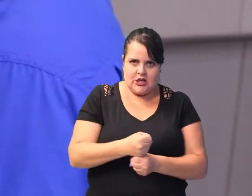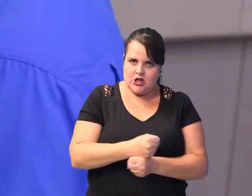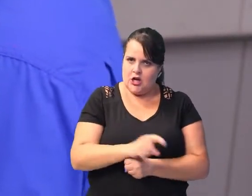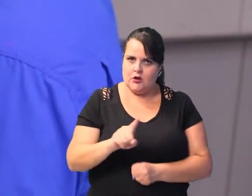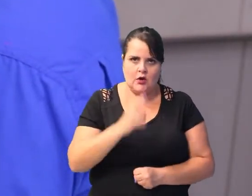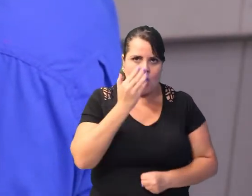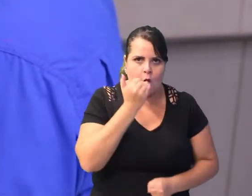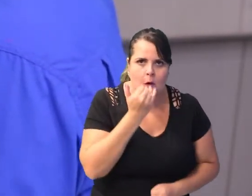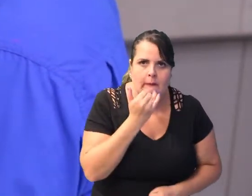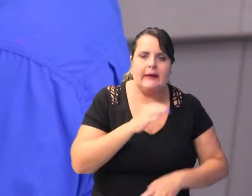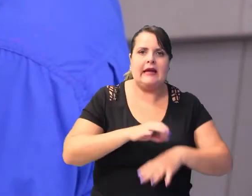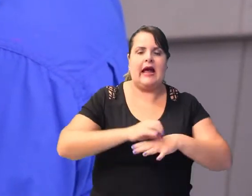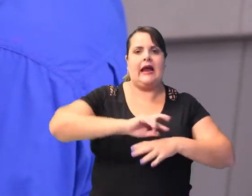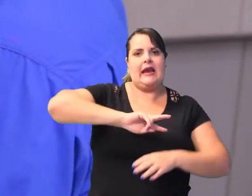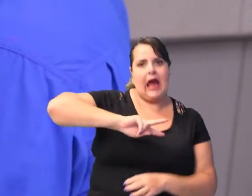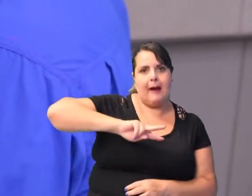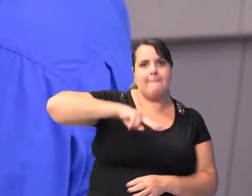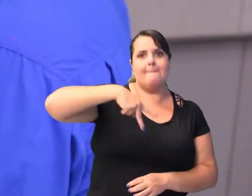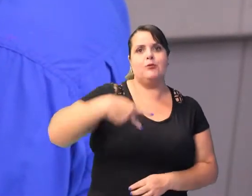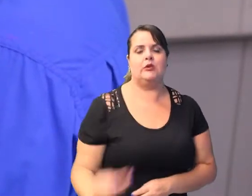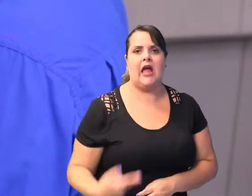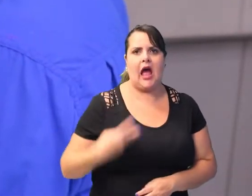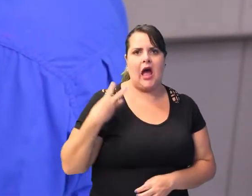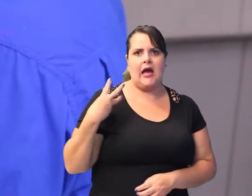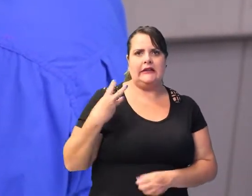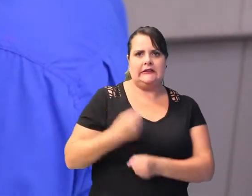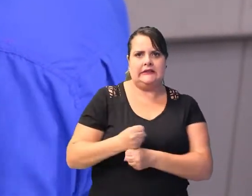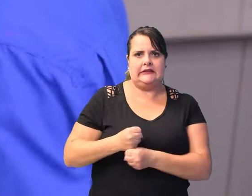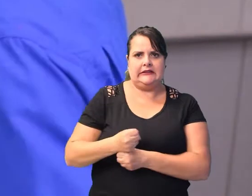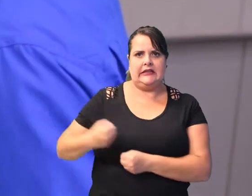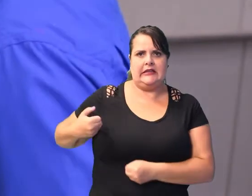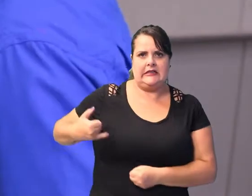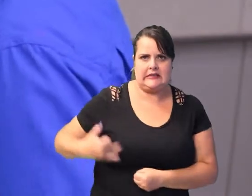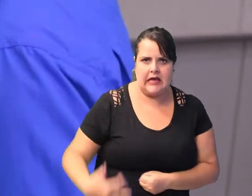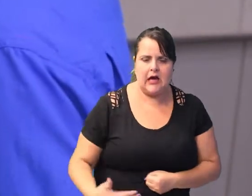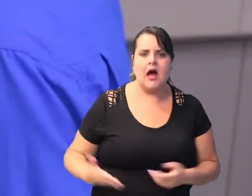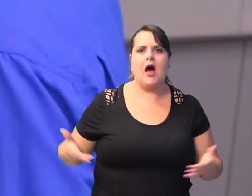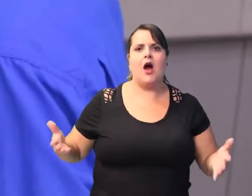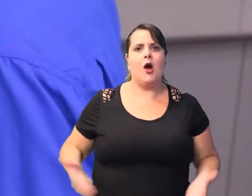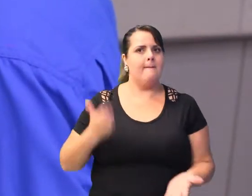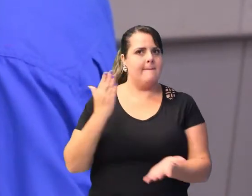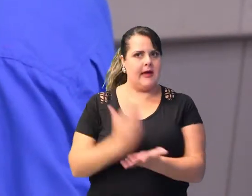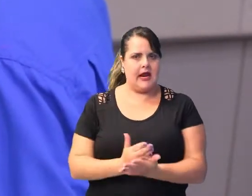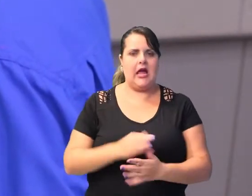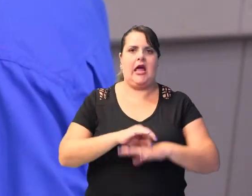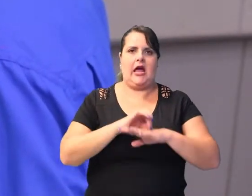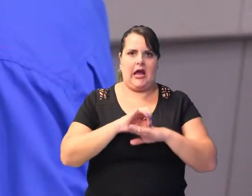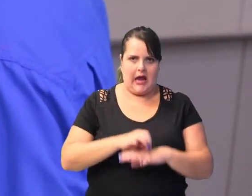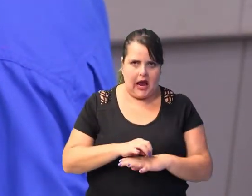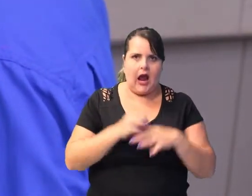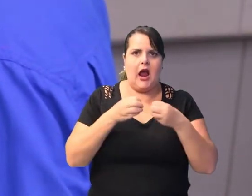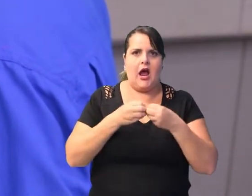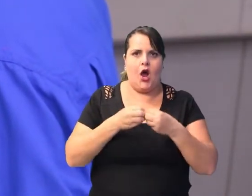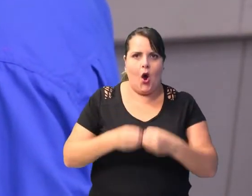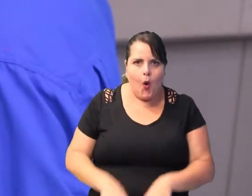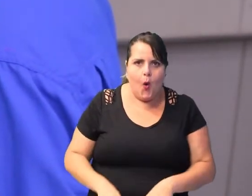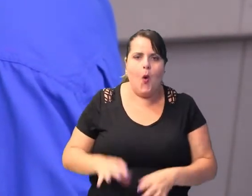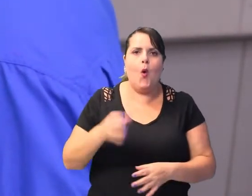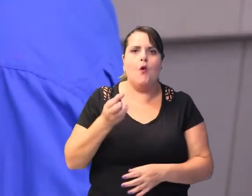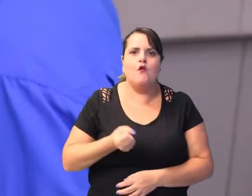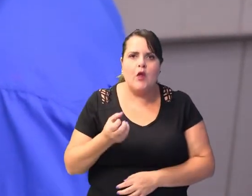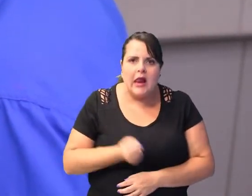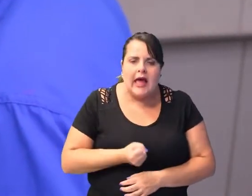consome uma visão consumo é eu fui há 17 anos eu só não comia carne com sônia ovos e leite aí há três anos que vai fazer em janeiro